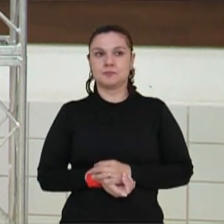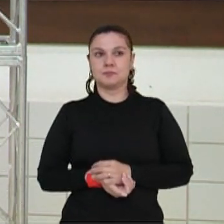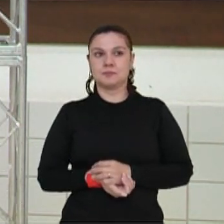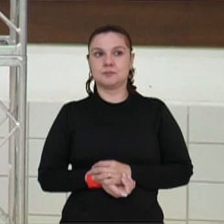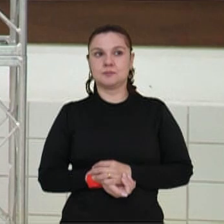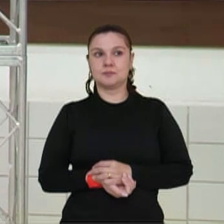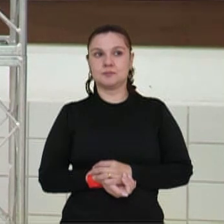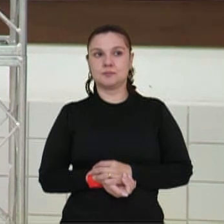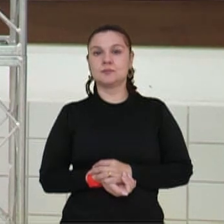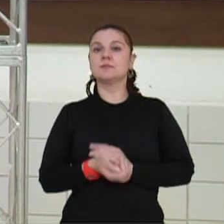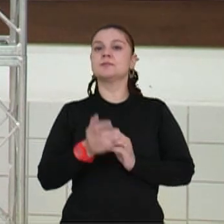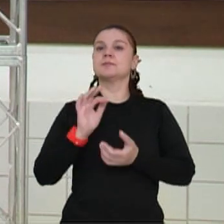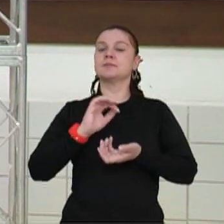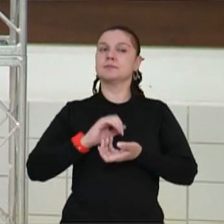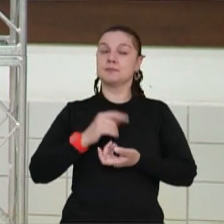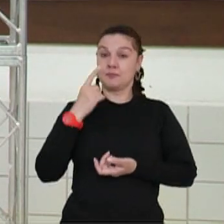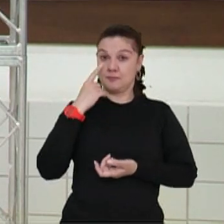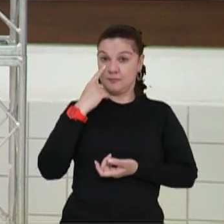Olha só.